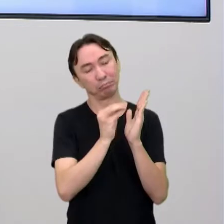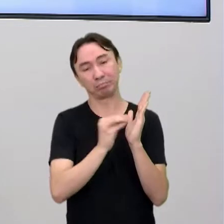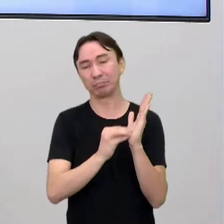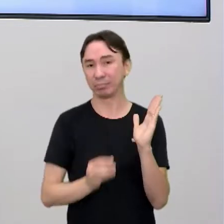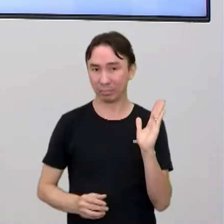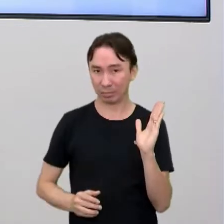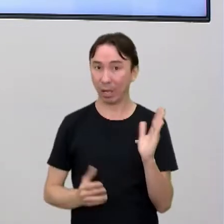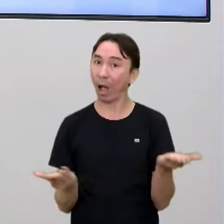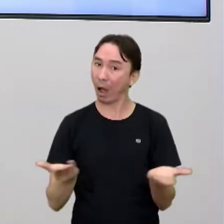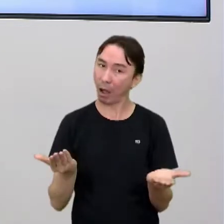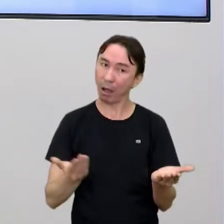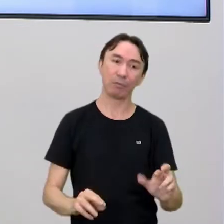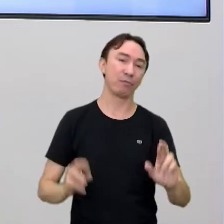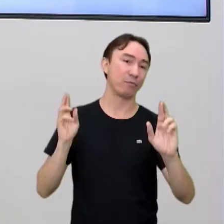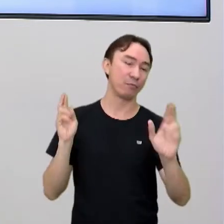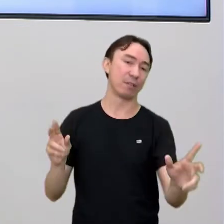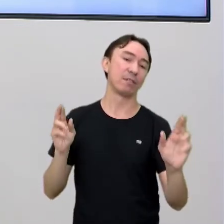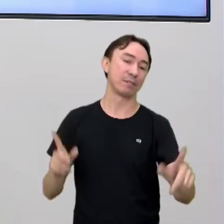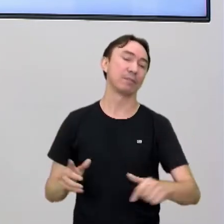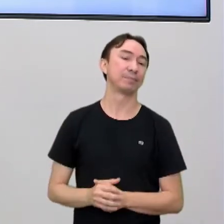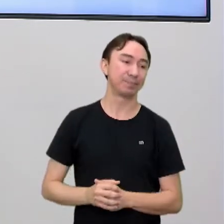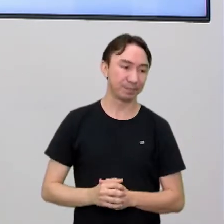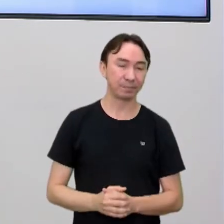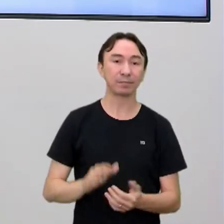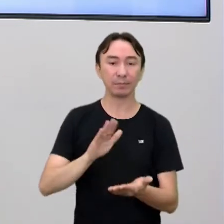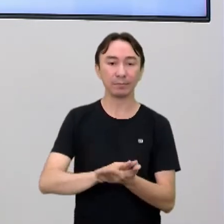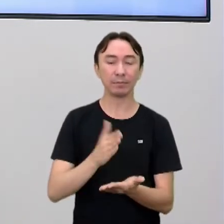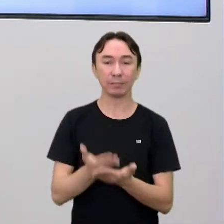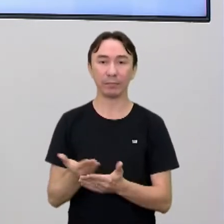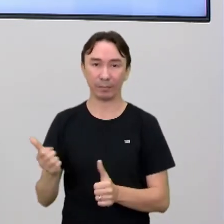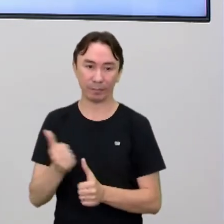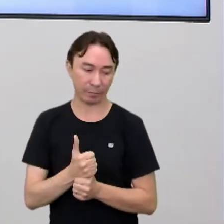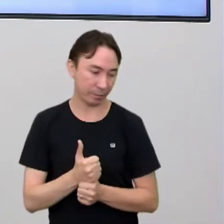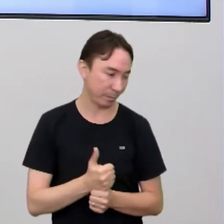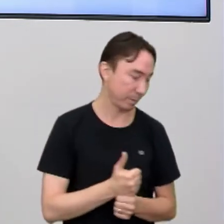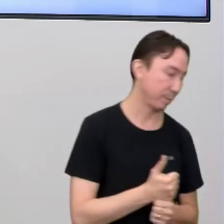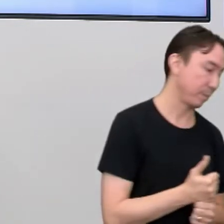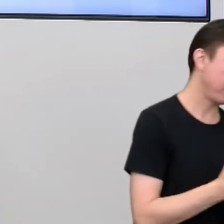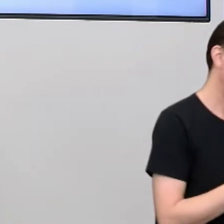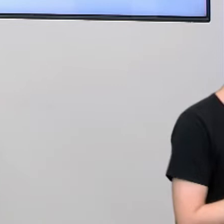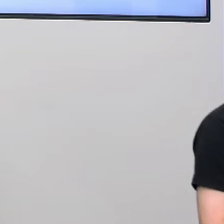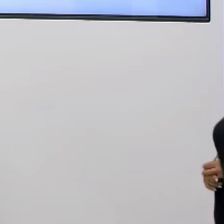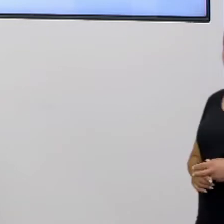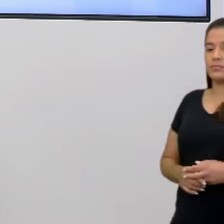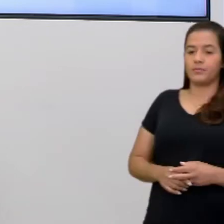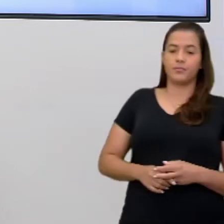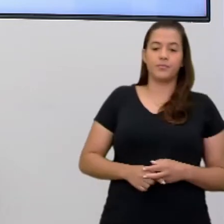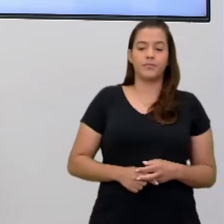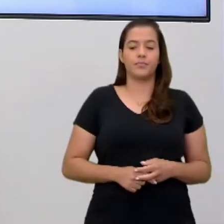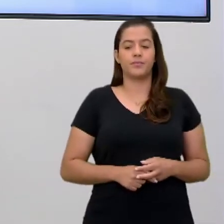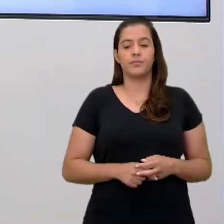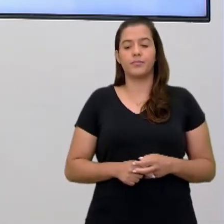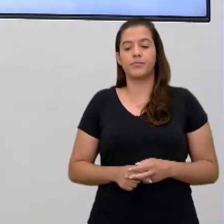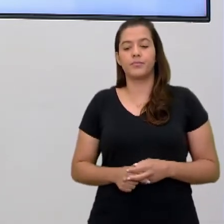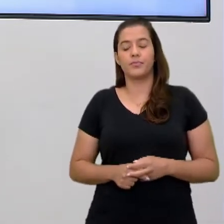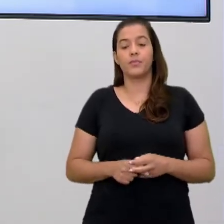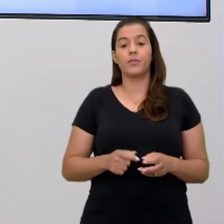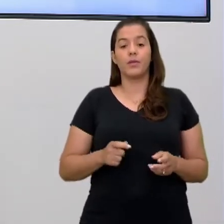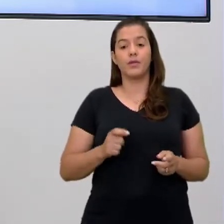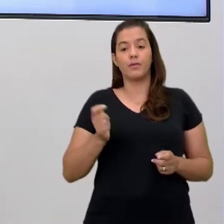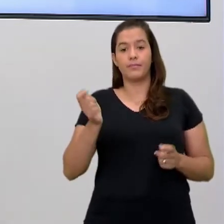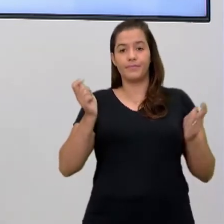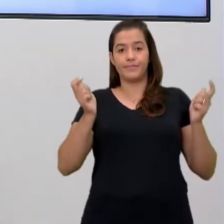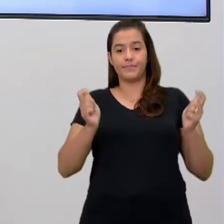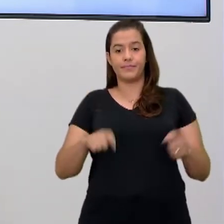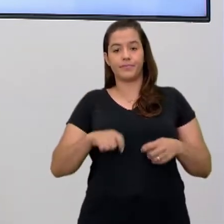A gente vai trabalhar a partir do que se desenvolveu como competência e habilidade,